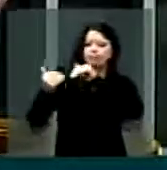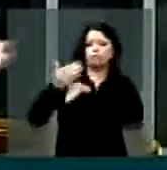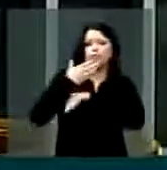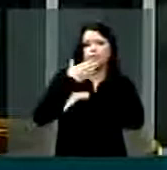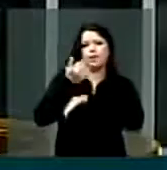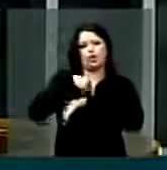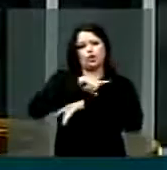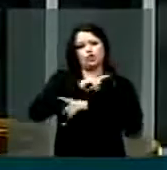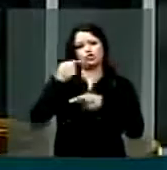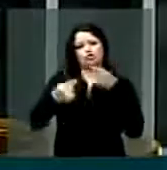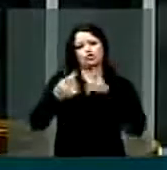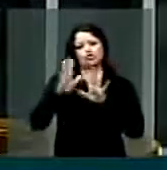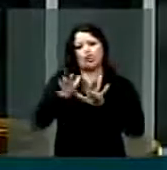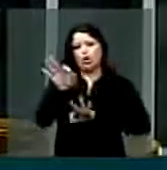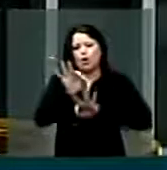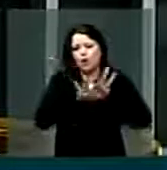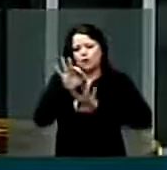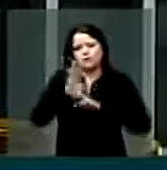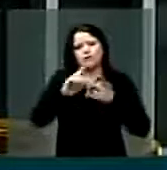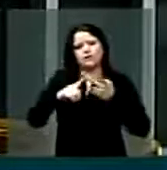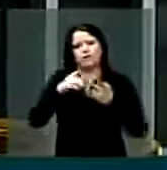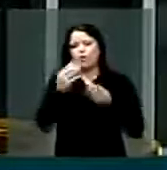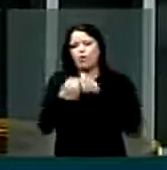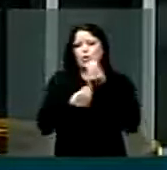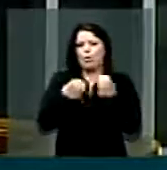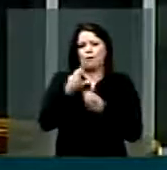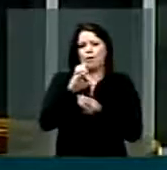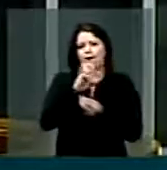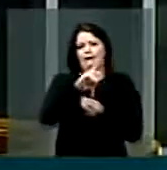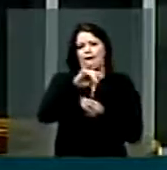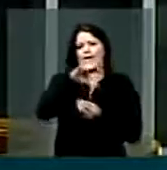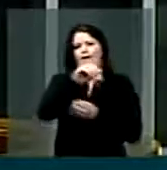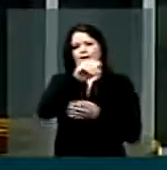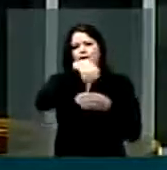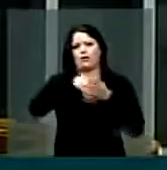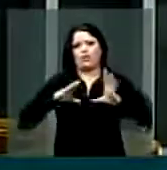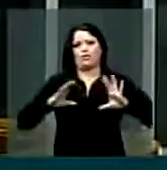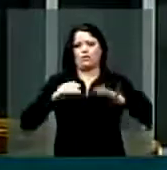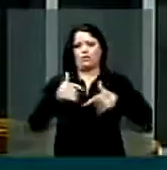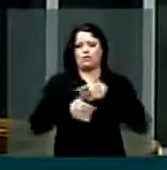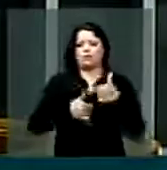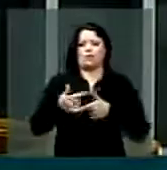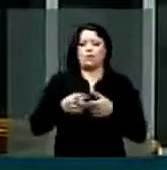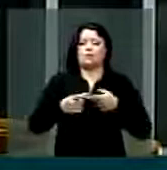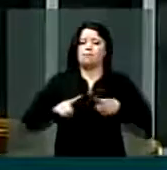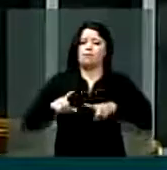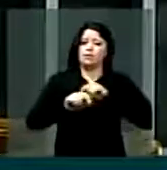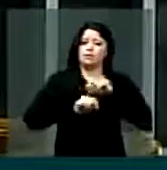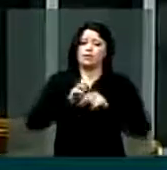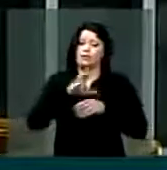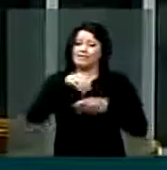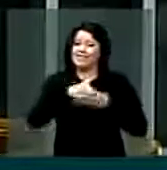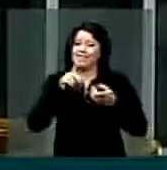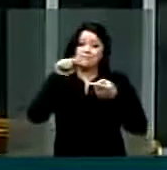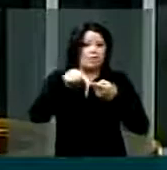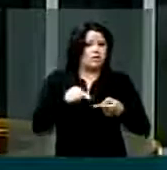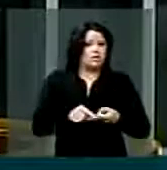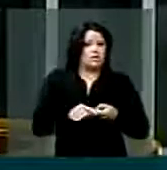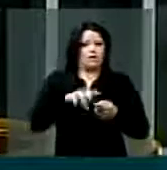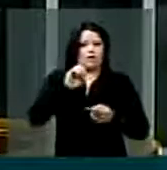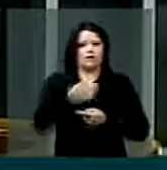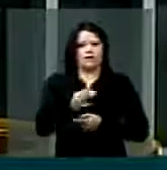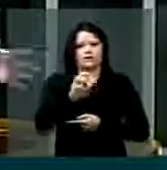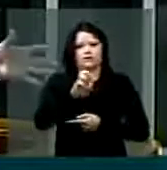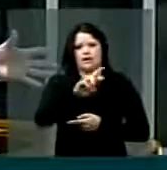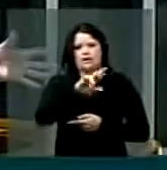estamos discutindo estruturação de carreiras também na Comissão do Trabalho, mas neste caso específico dos